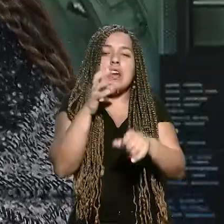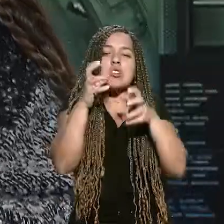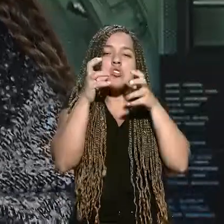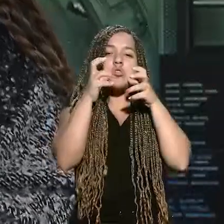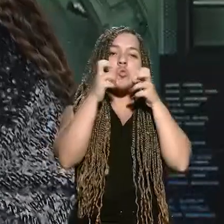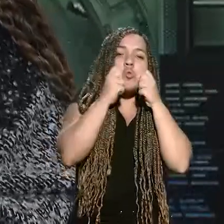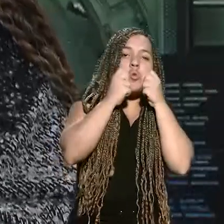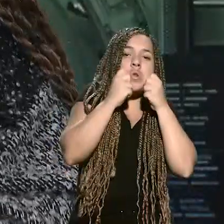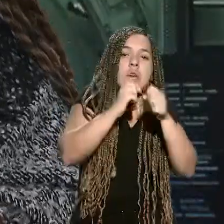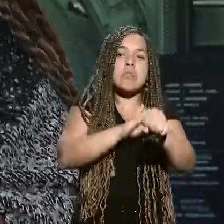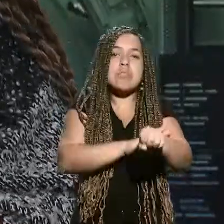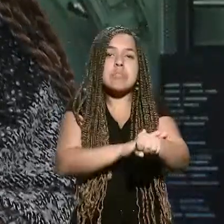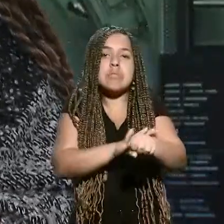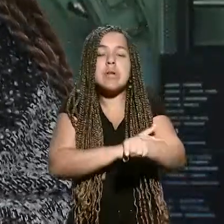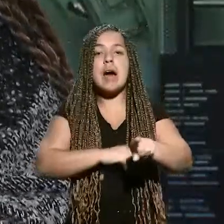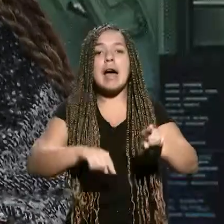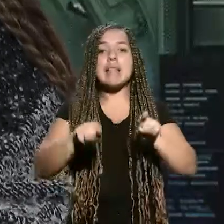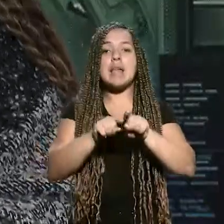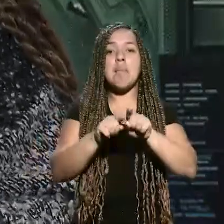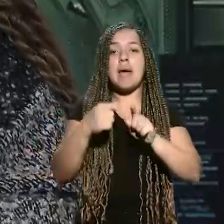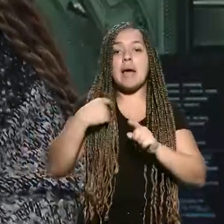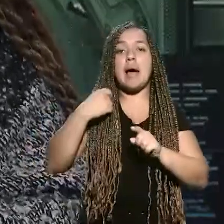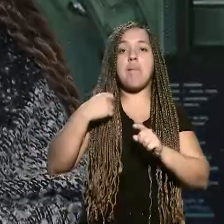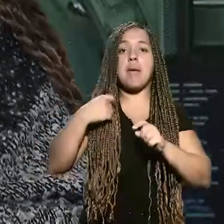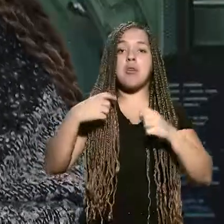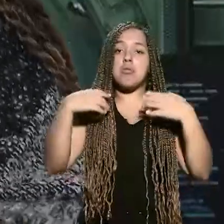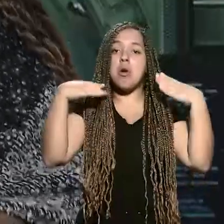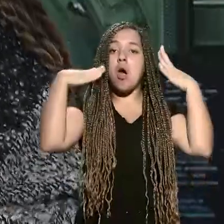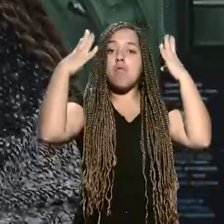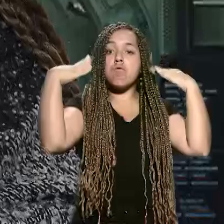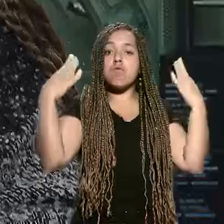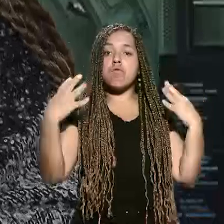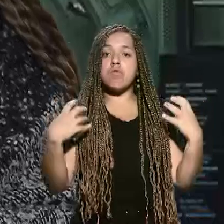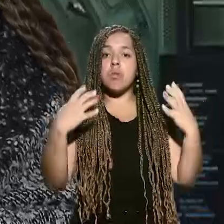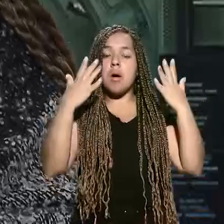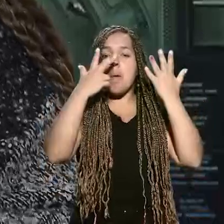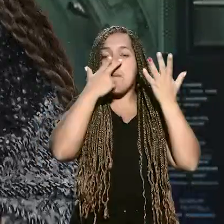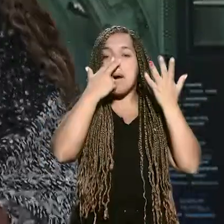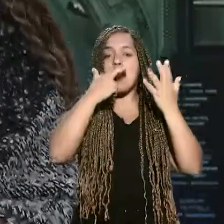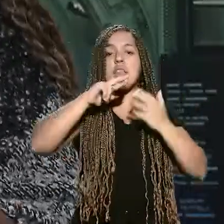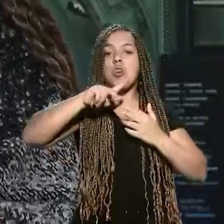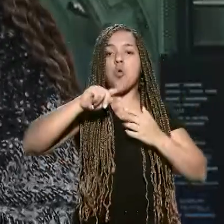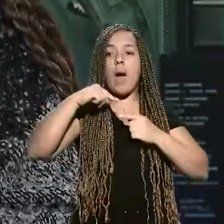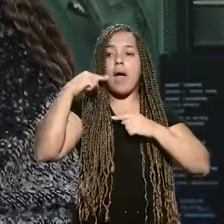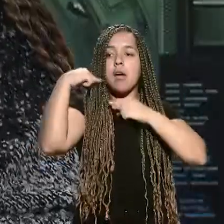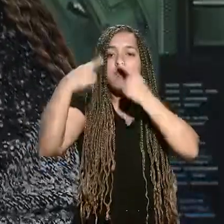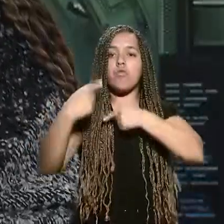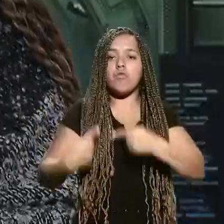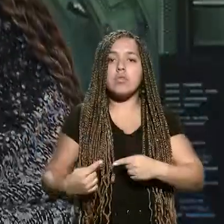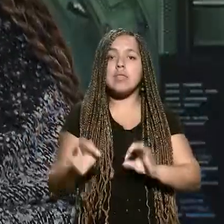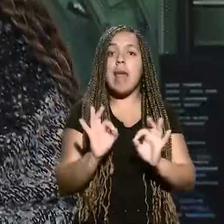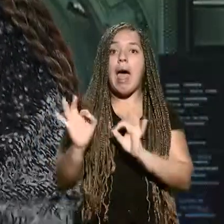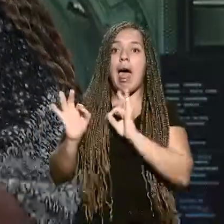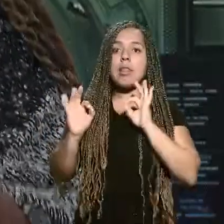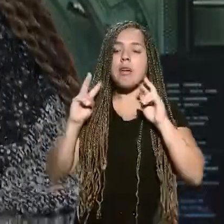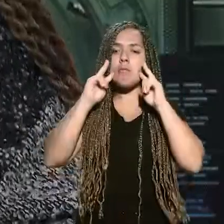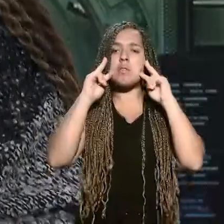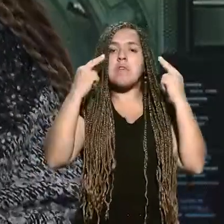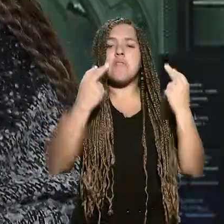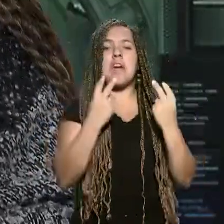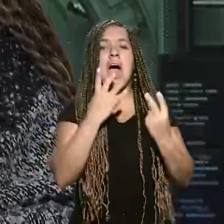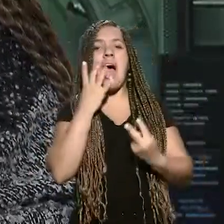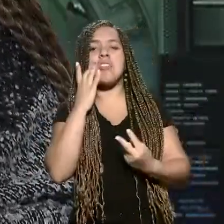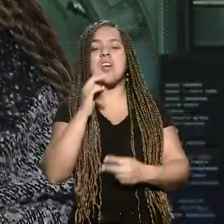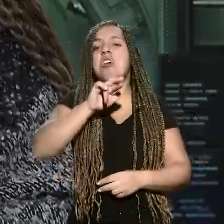não consegue se identificar enquanto sujeito ou sujeita naquele ambiente. Então, é o apagamento de si, né? E um